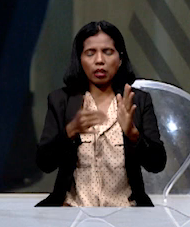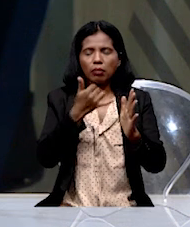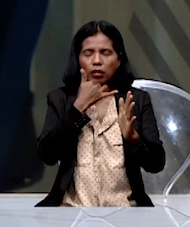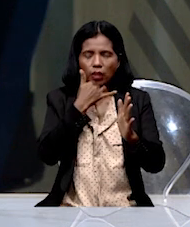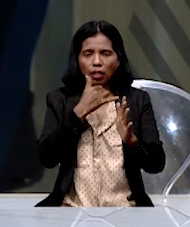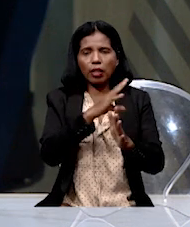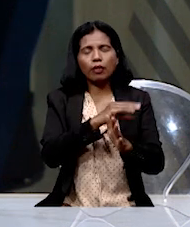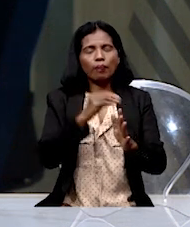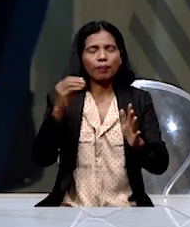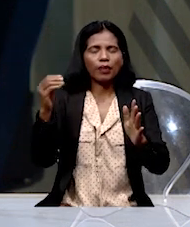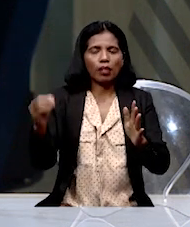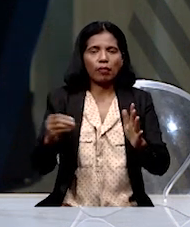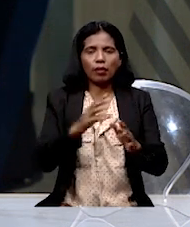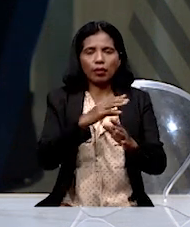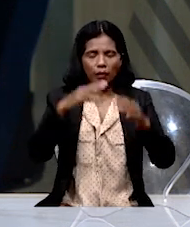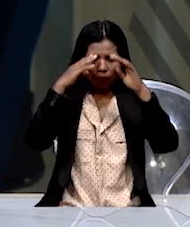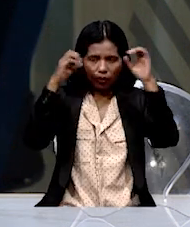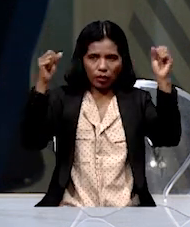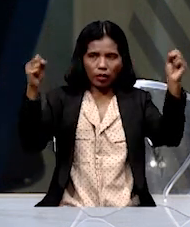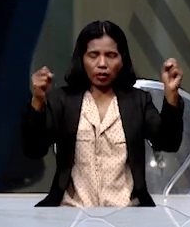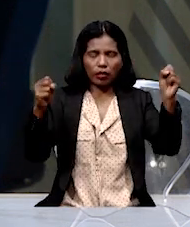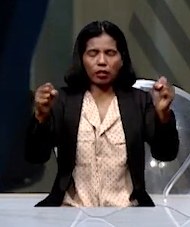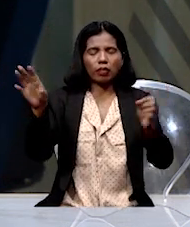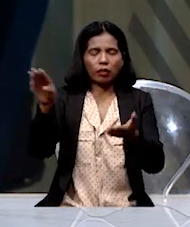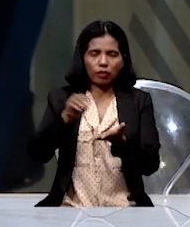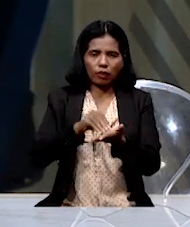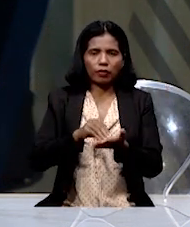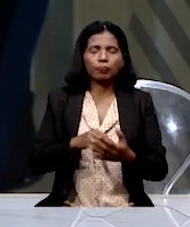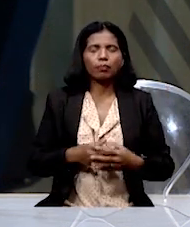inconstitucionais nebe atual presidente da República comete.